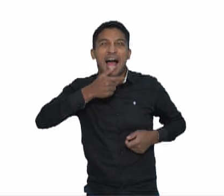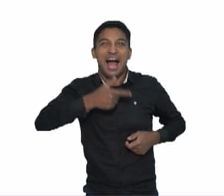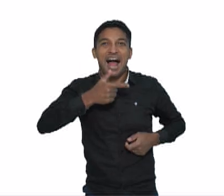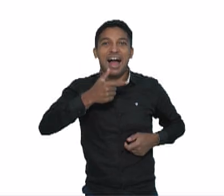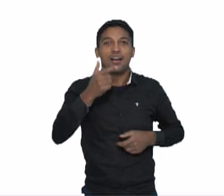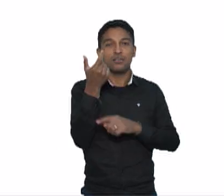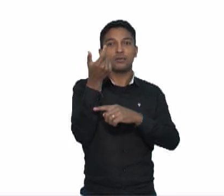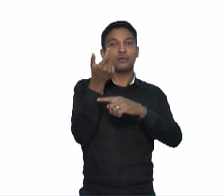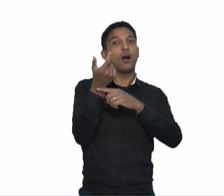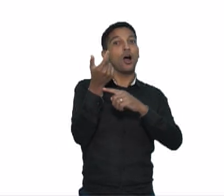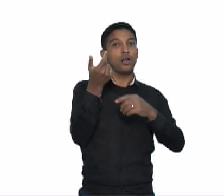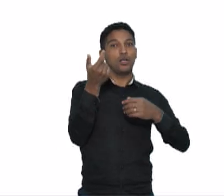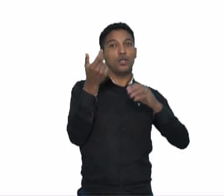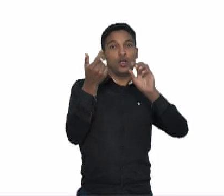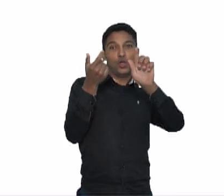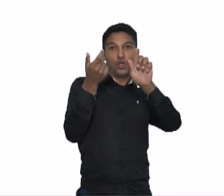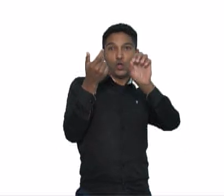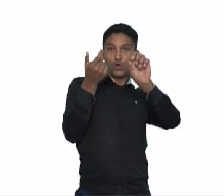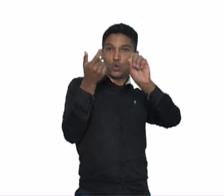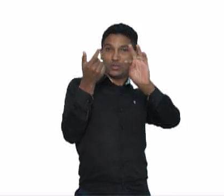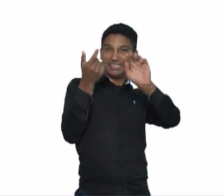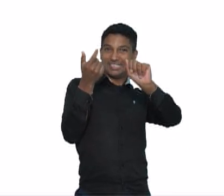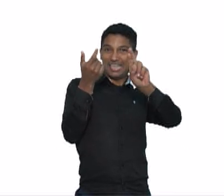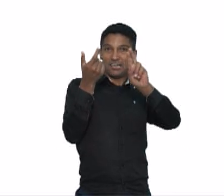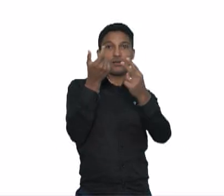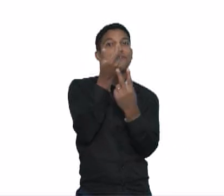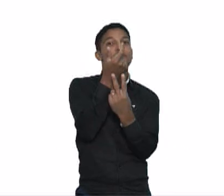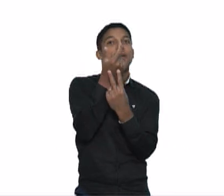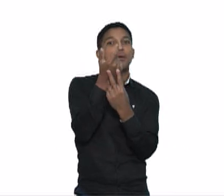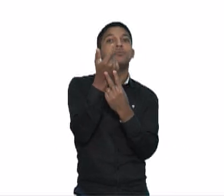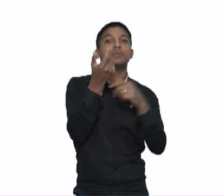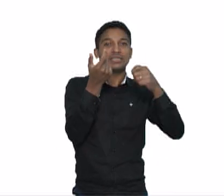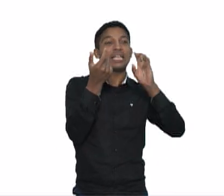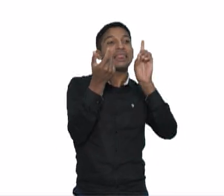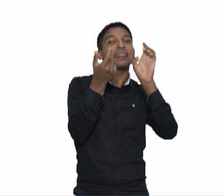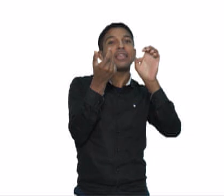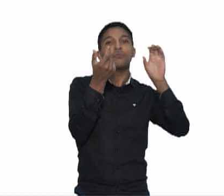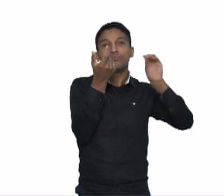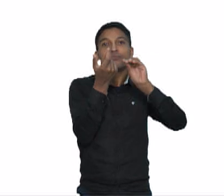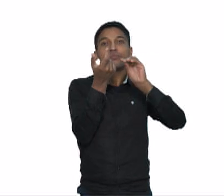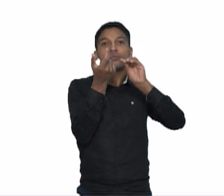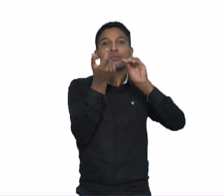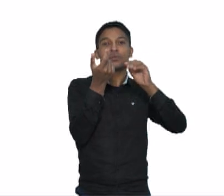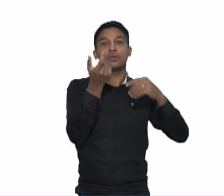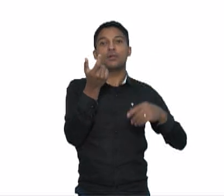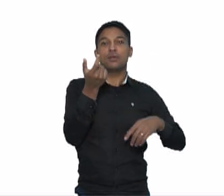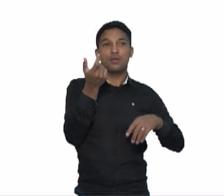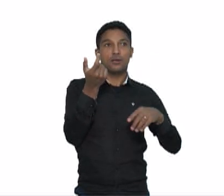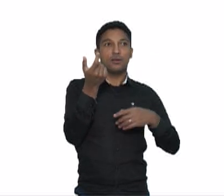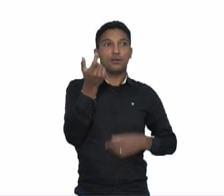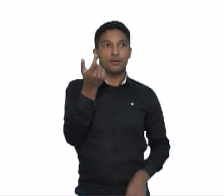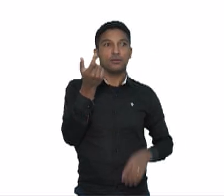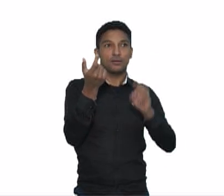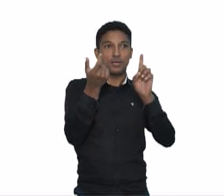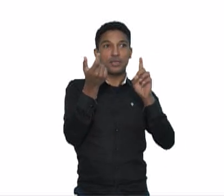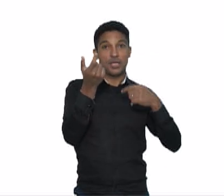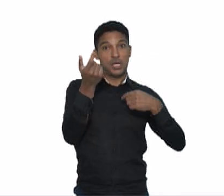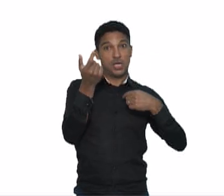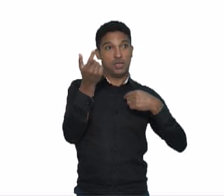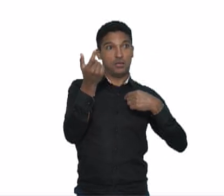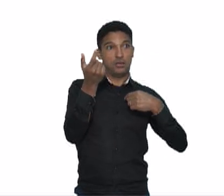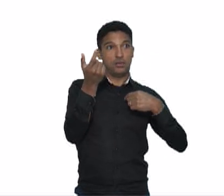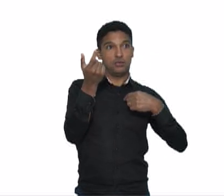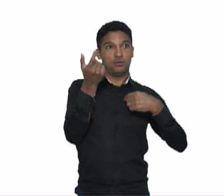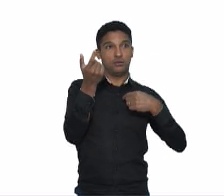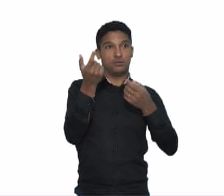exemplo. Rodrigo emprestou o livro para Madalena. Nós temos 2 objetos na presença desse exemplo. Temos o